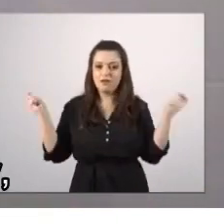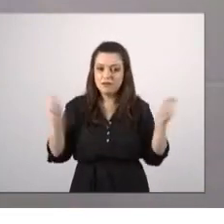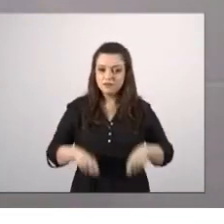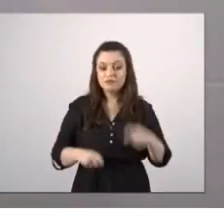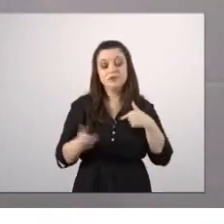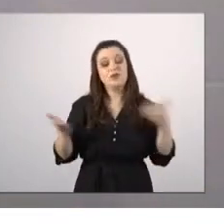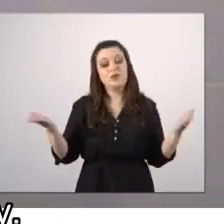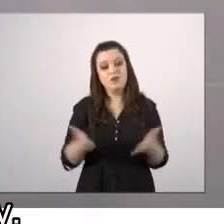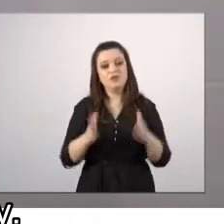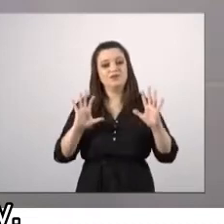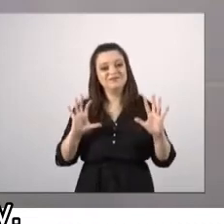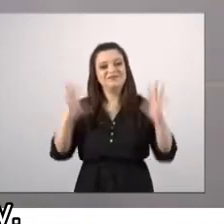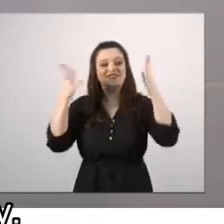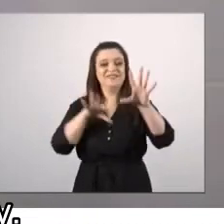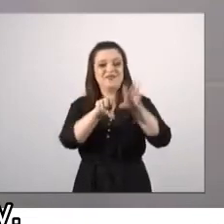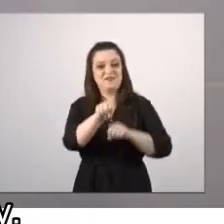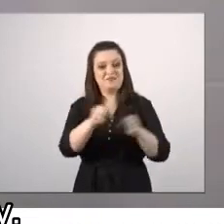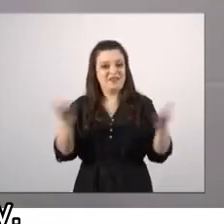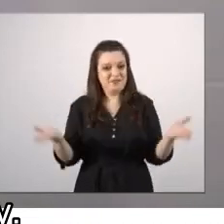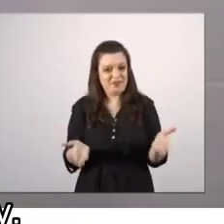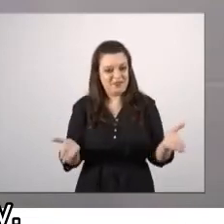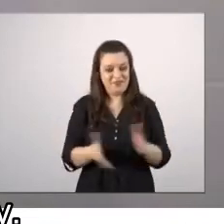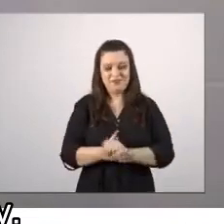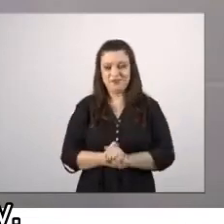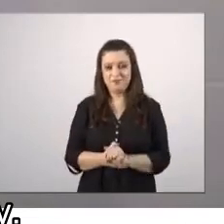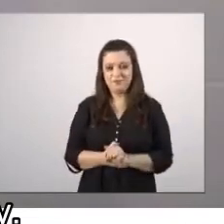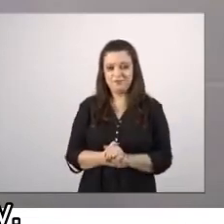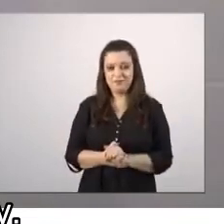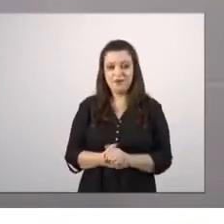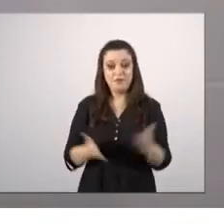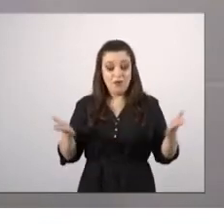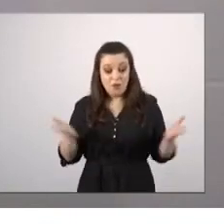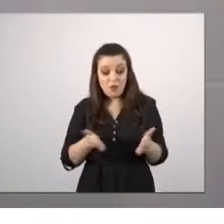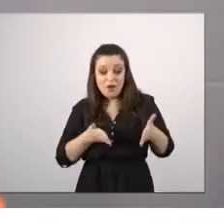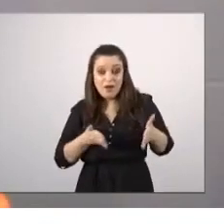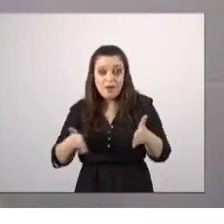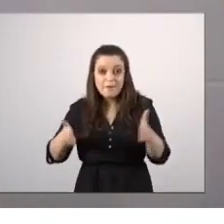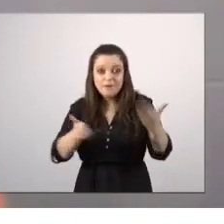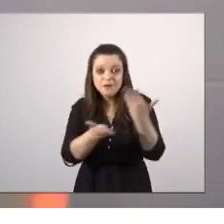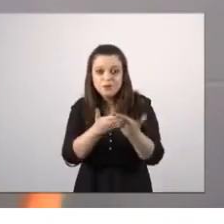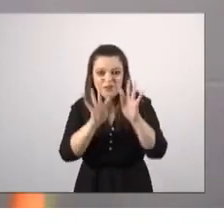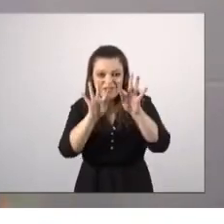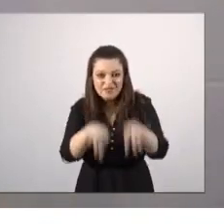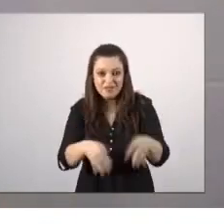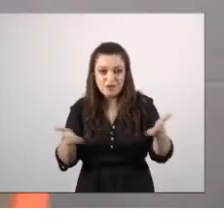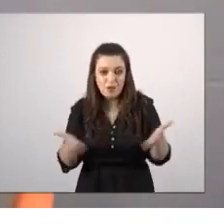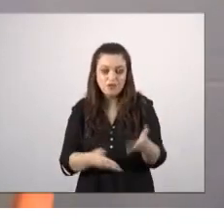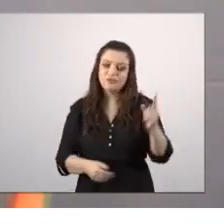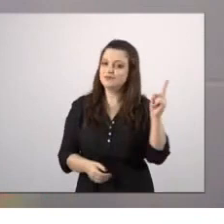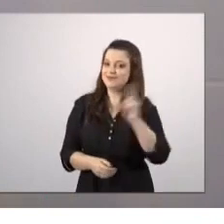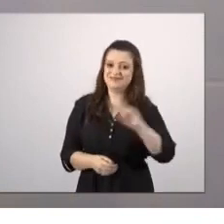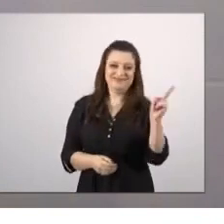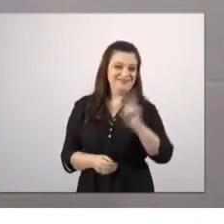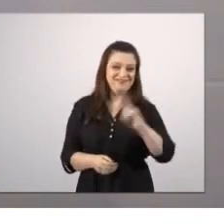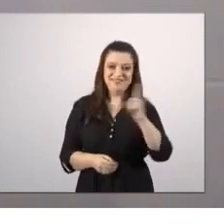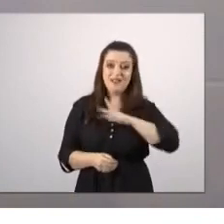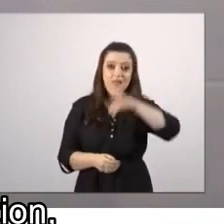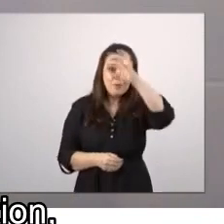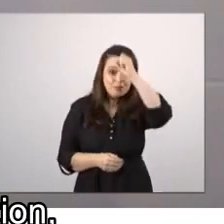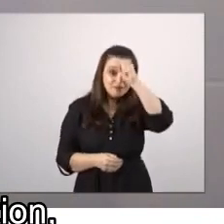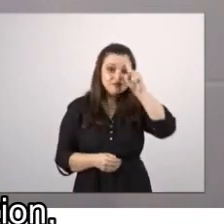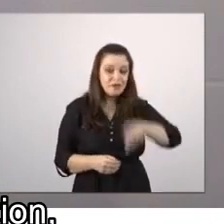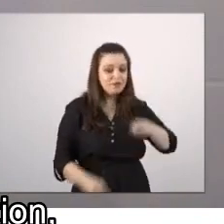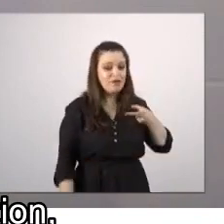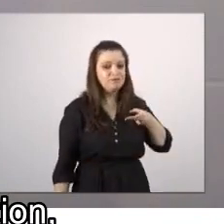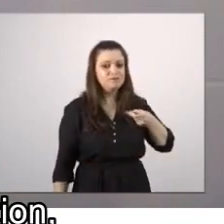Day. Mas a jornada de vocês não termina hoje. Talvez ela nunca termine, a jornada de aprendizagem.